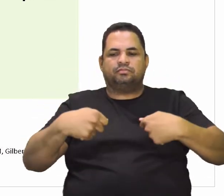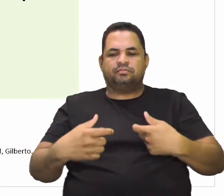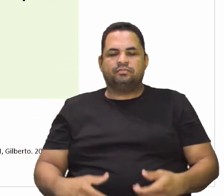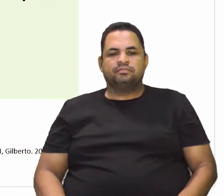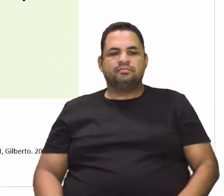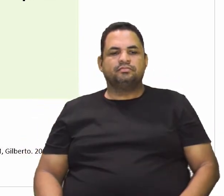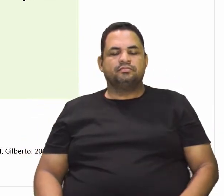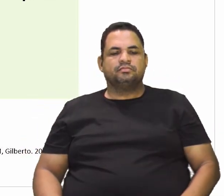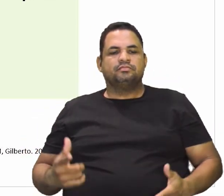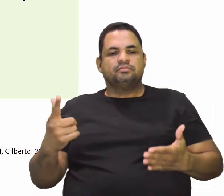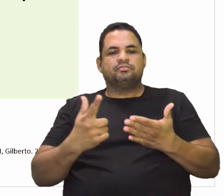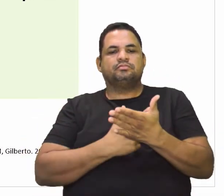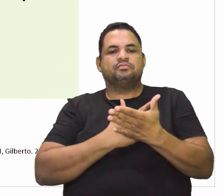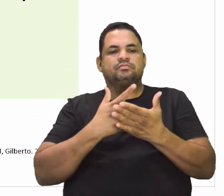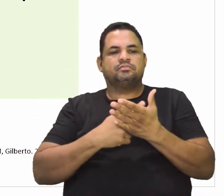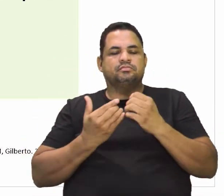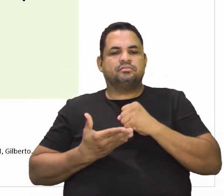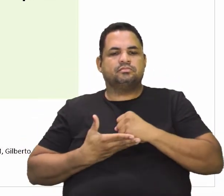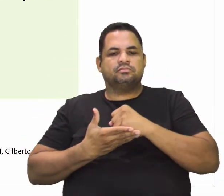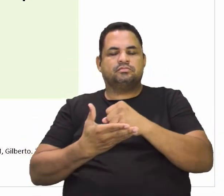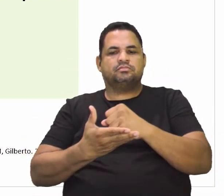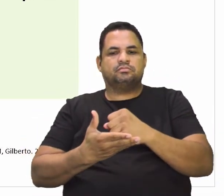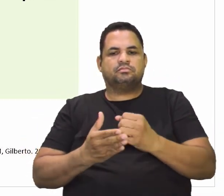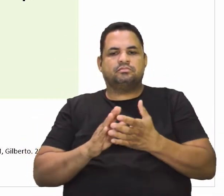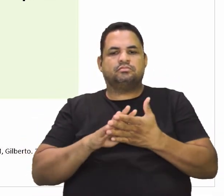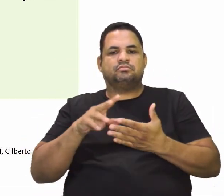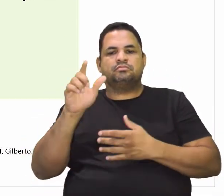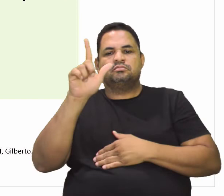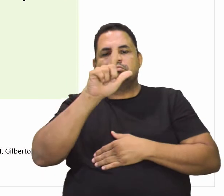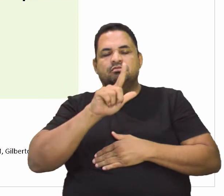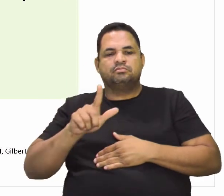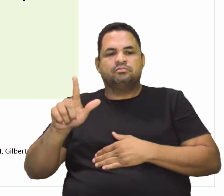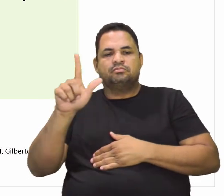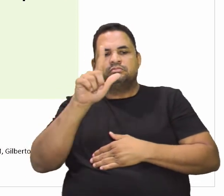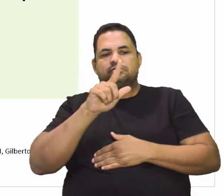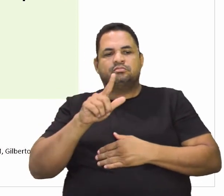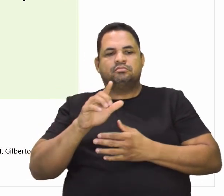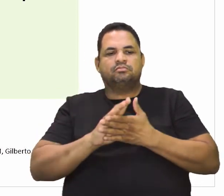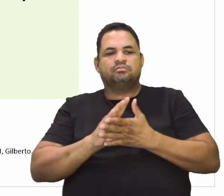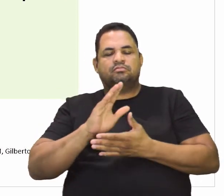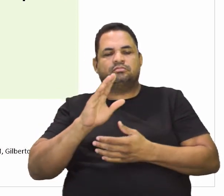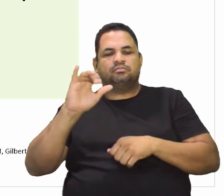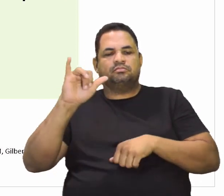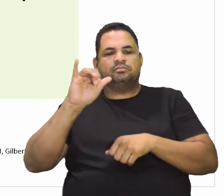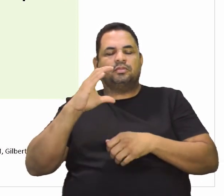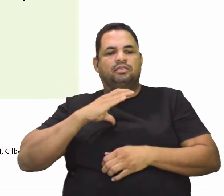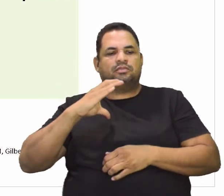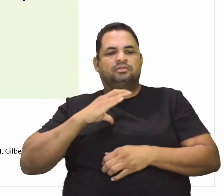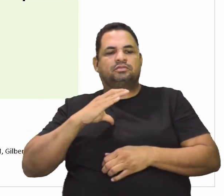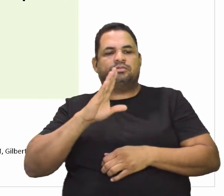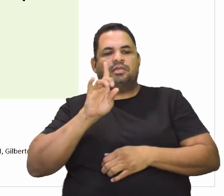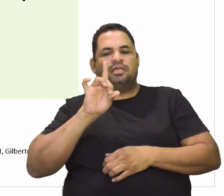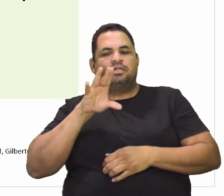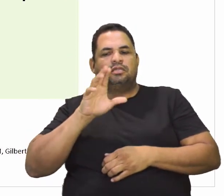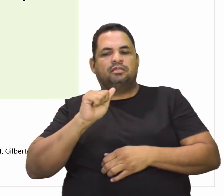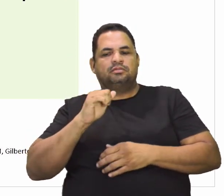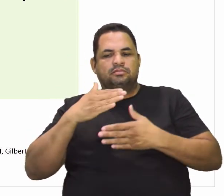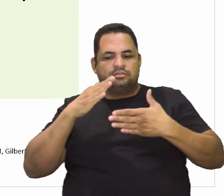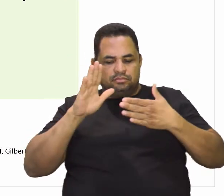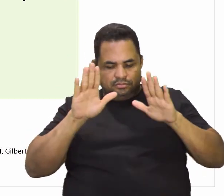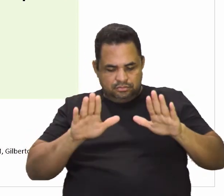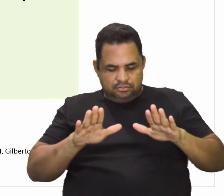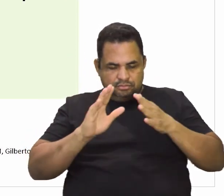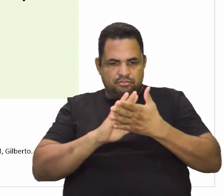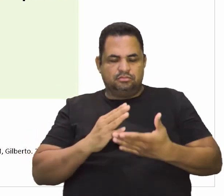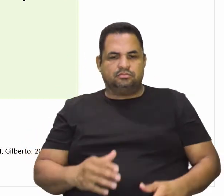Esse livro é a base da literatura de Bagdá, da literatura islâmica, o conto das 1001